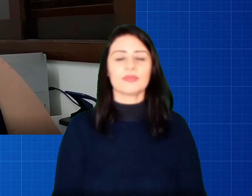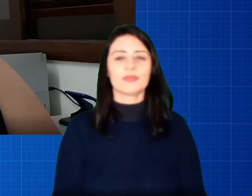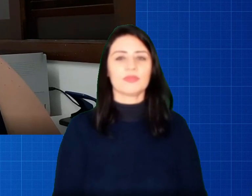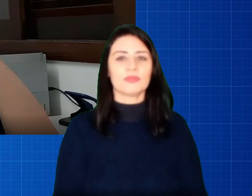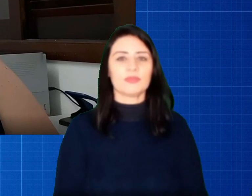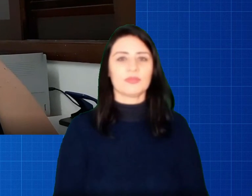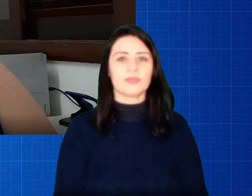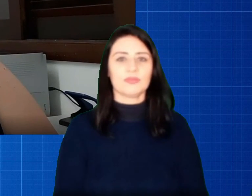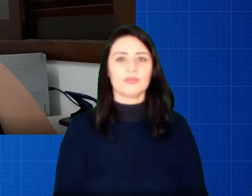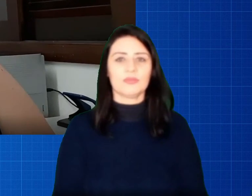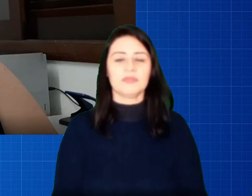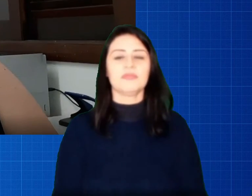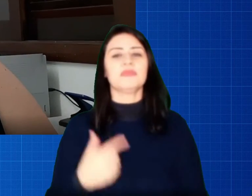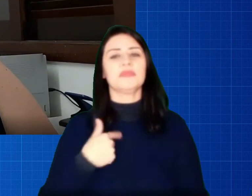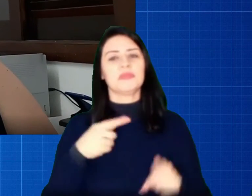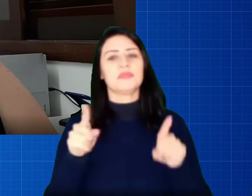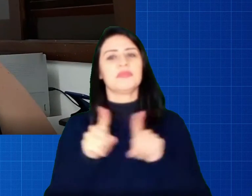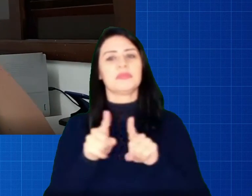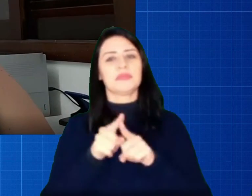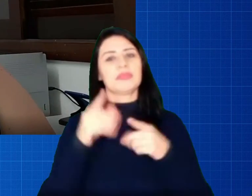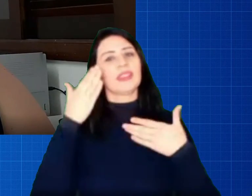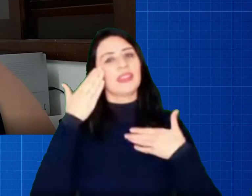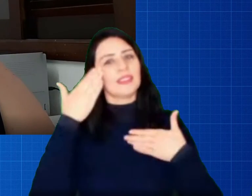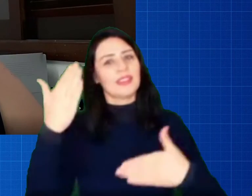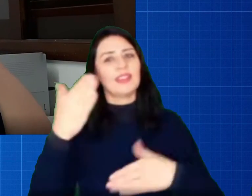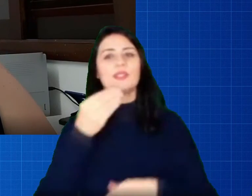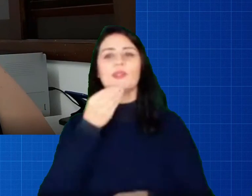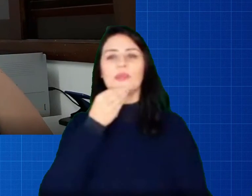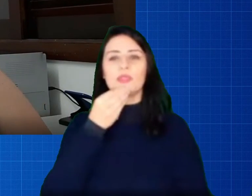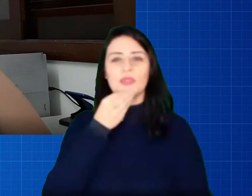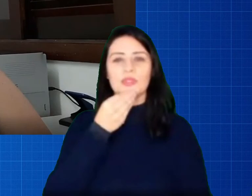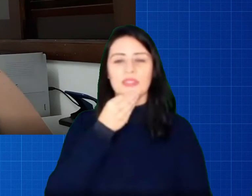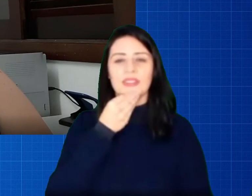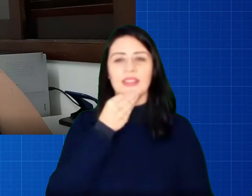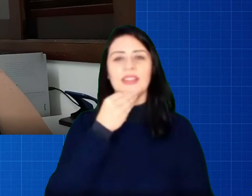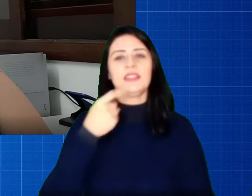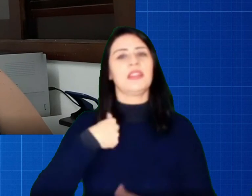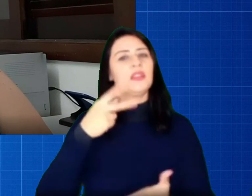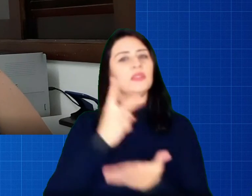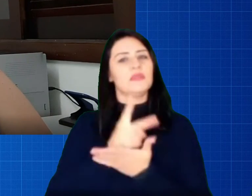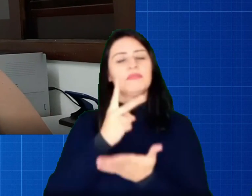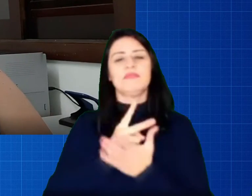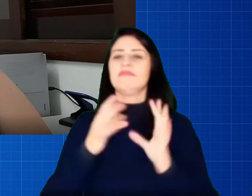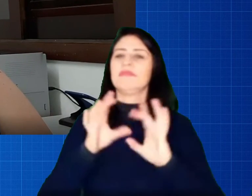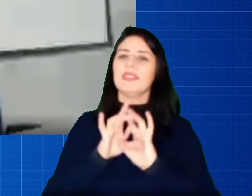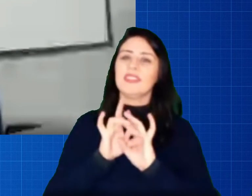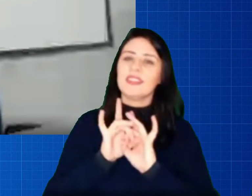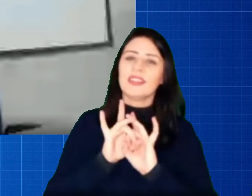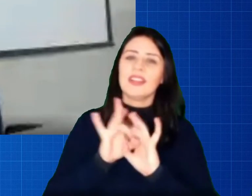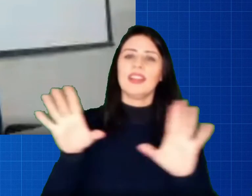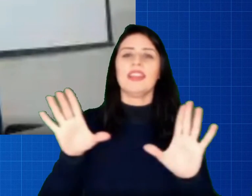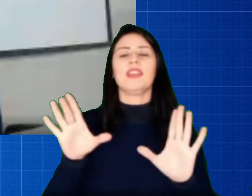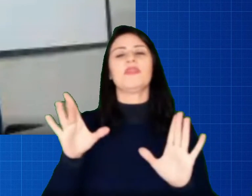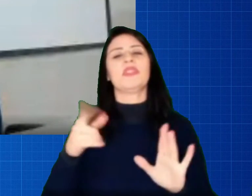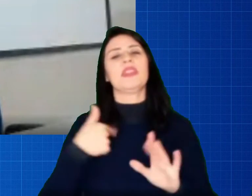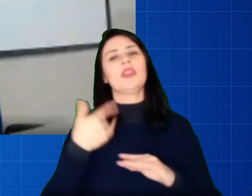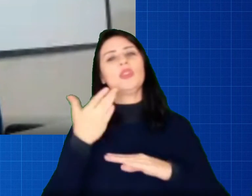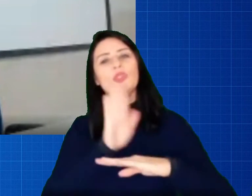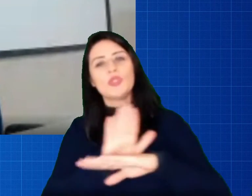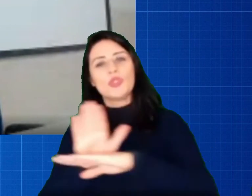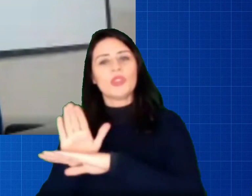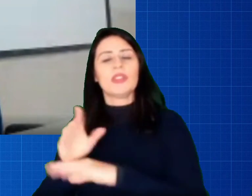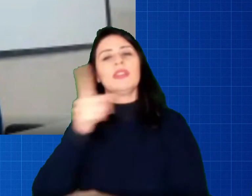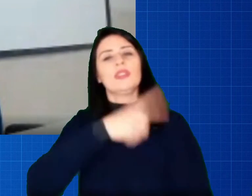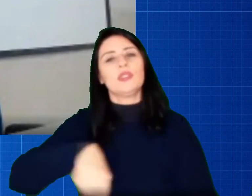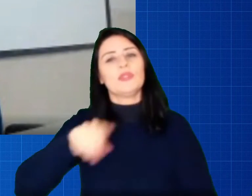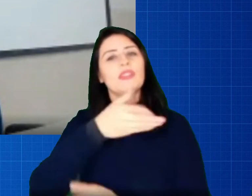para nós. Eu também, né, agradeço muito a oportunidade,